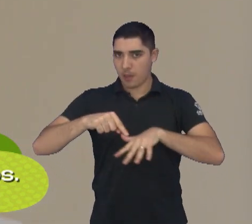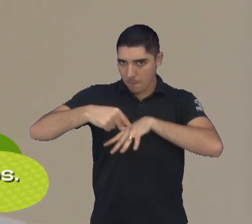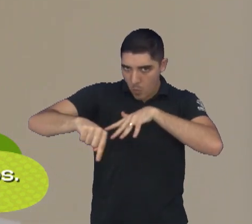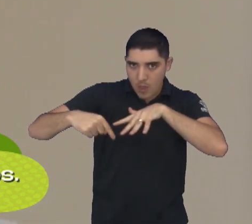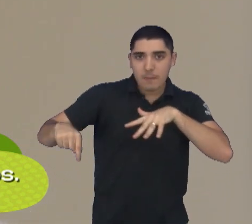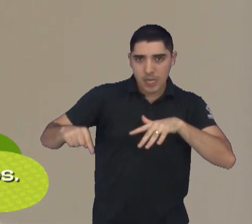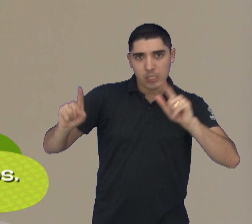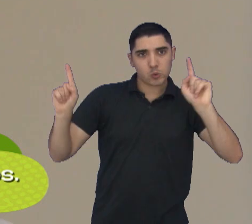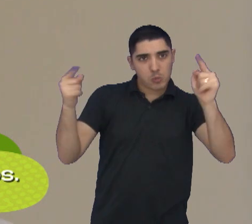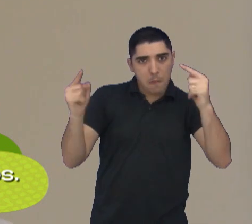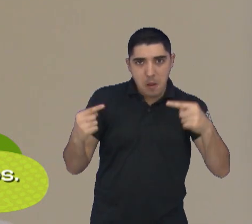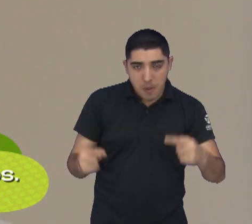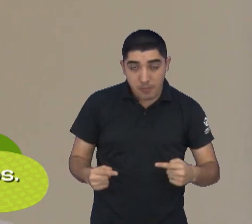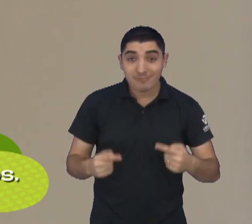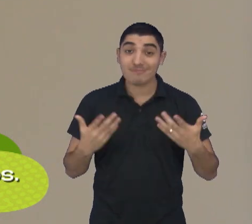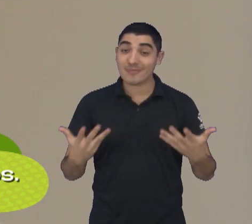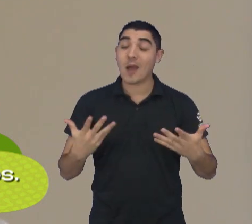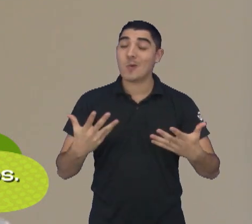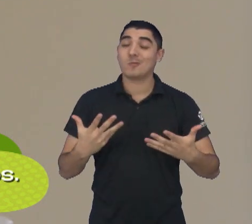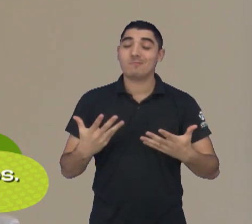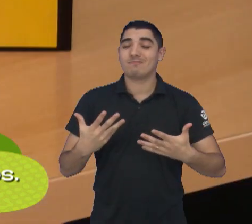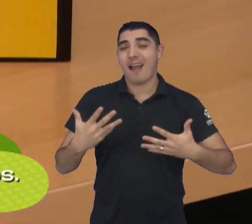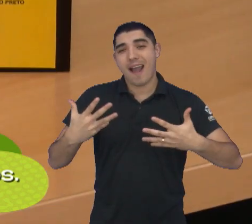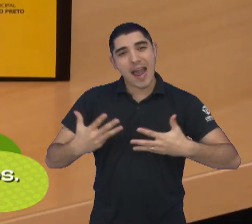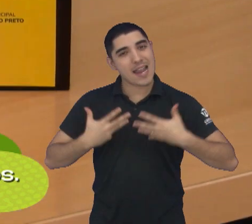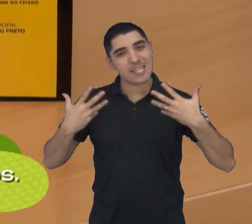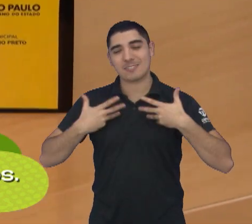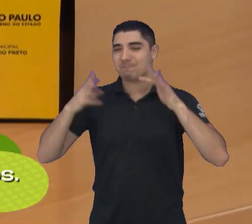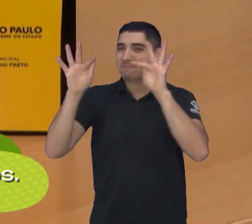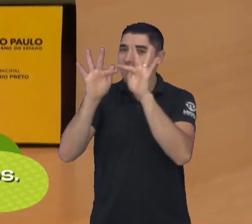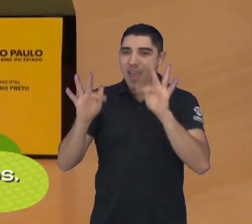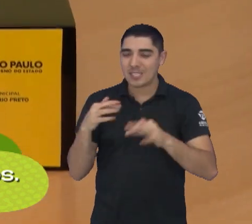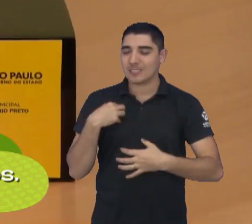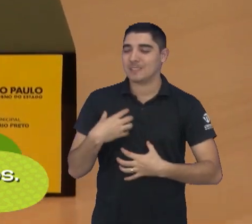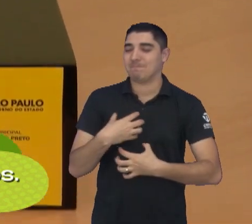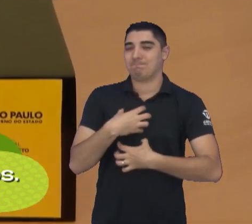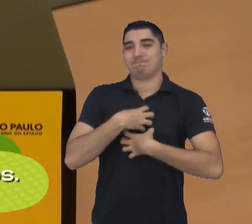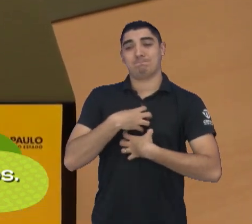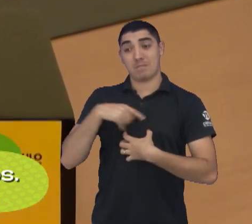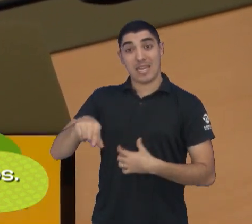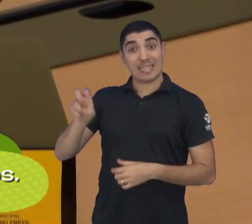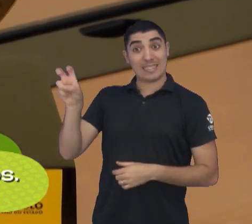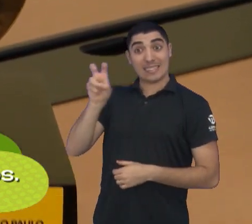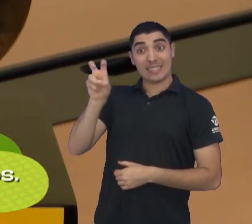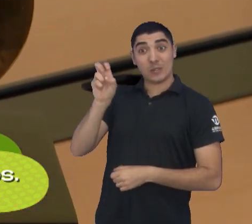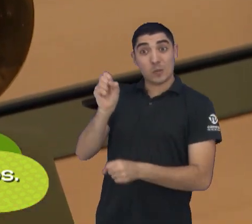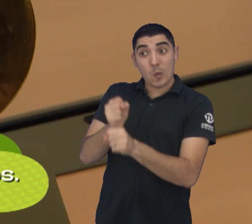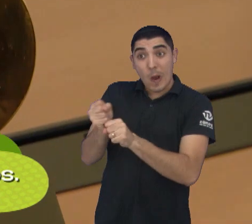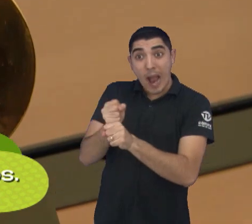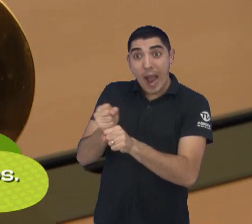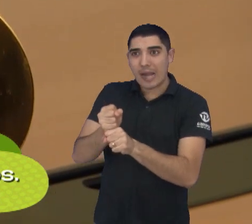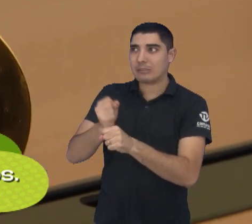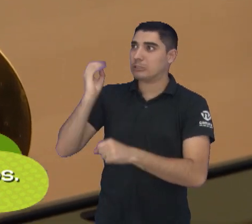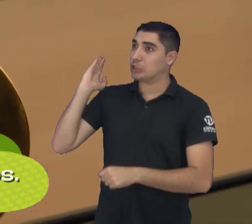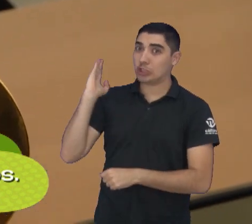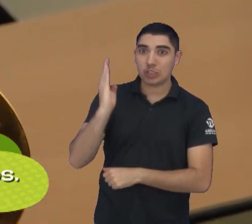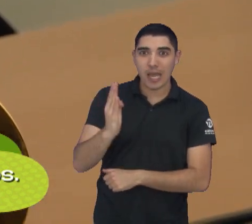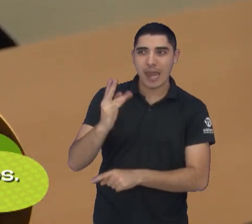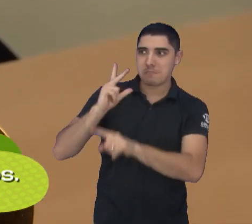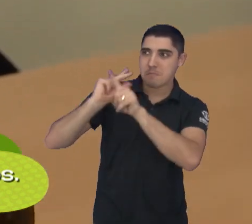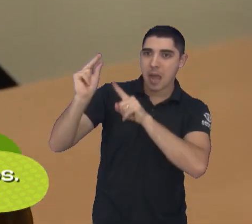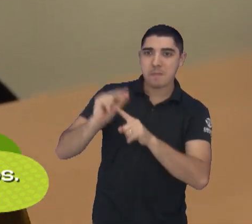pontuais. Então, é só alegria, é uma delícia poder comemorar esse 5º título dos Jogos